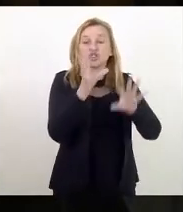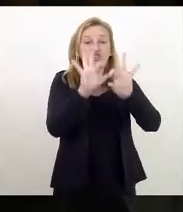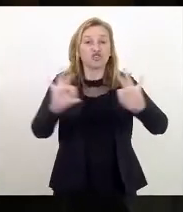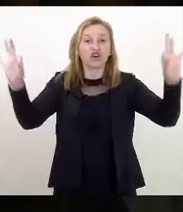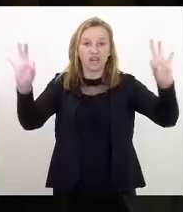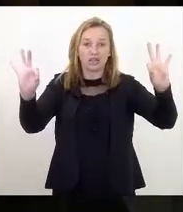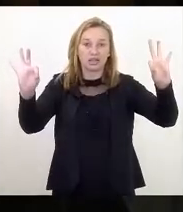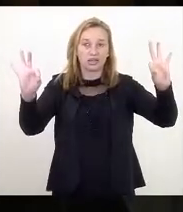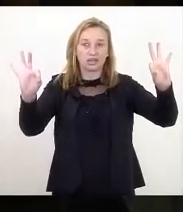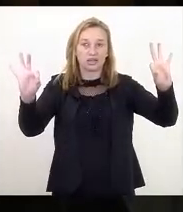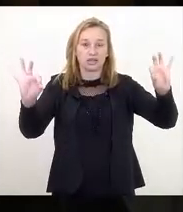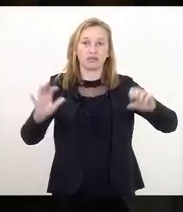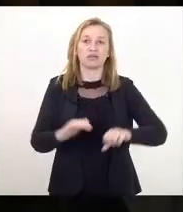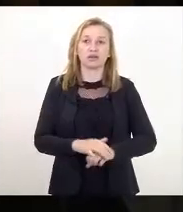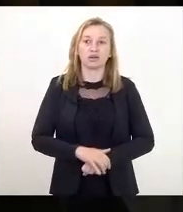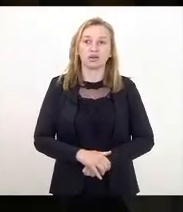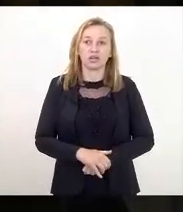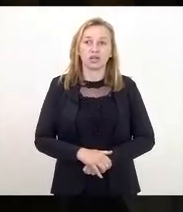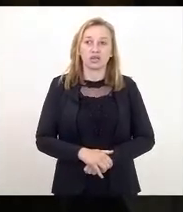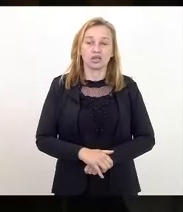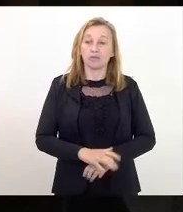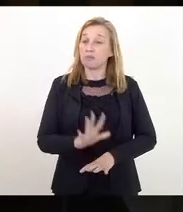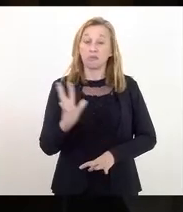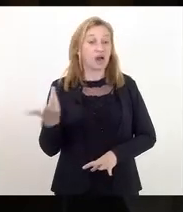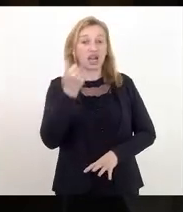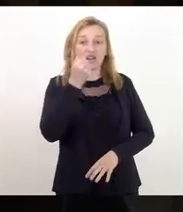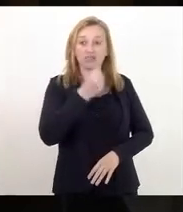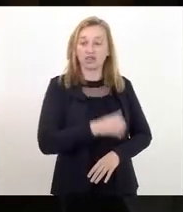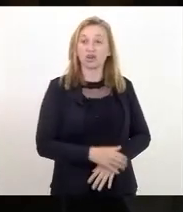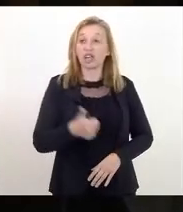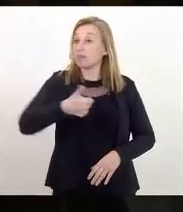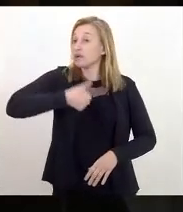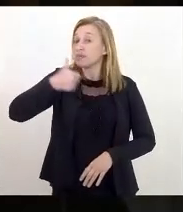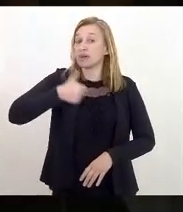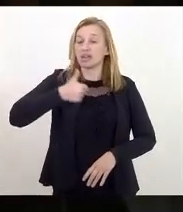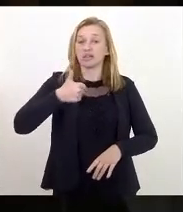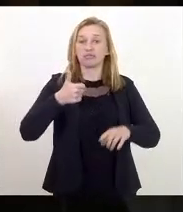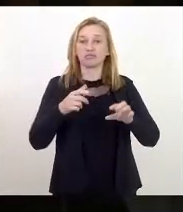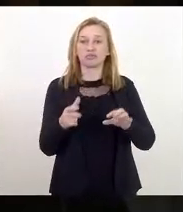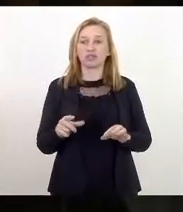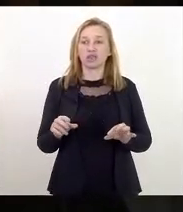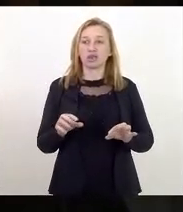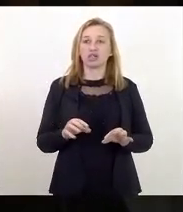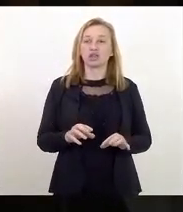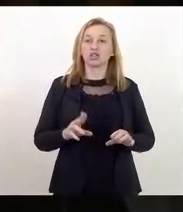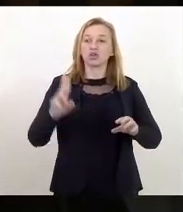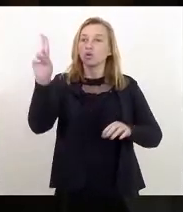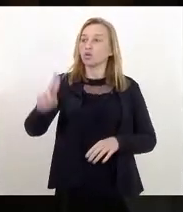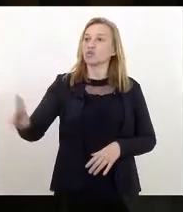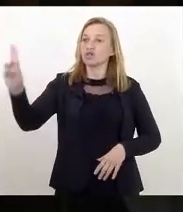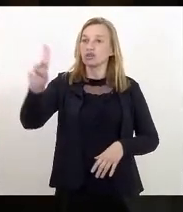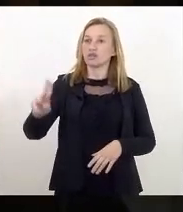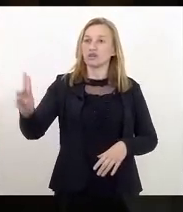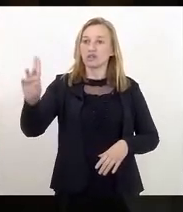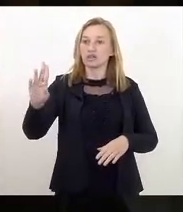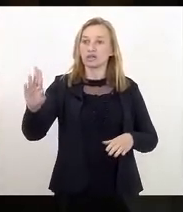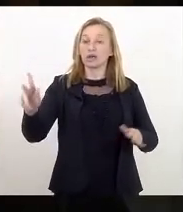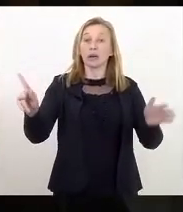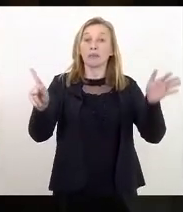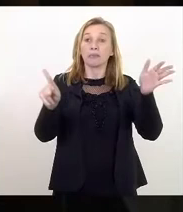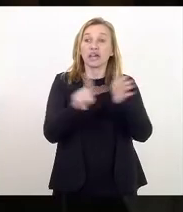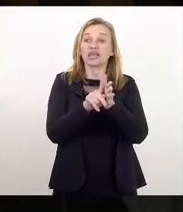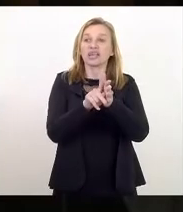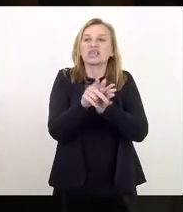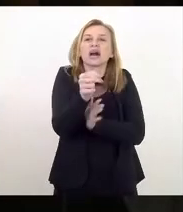as únicas duas que ele disse, sensacionais. A primeira que ele disse, universidade deve ser para poucos.